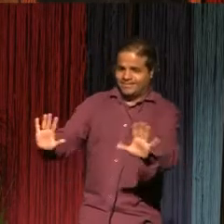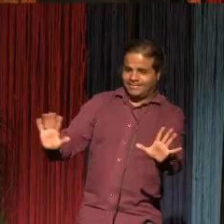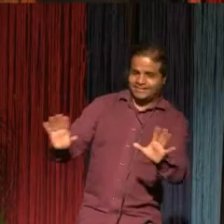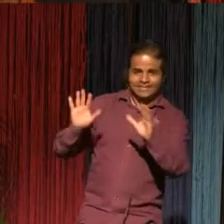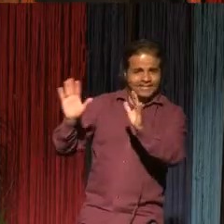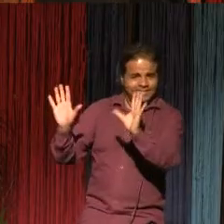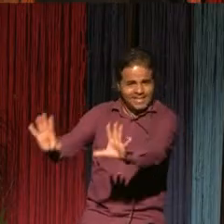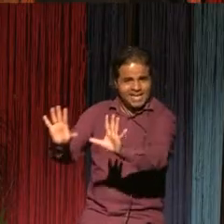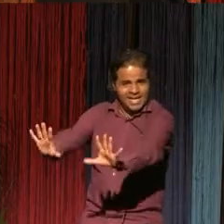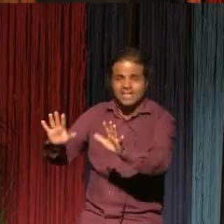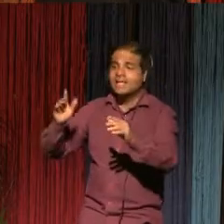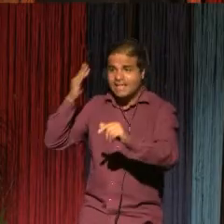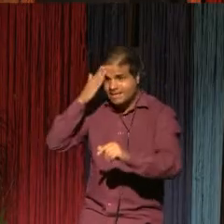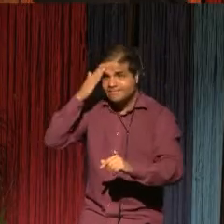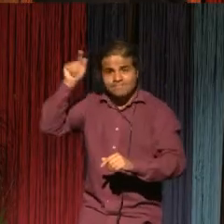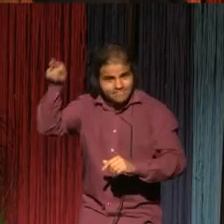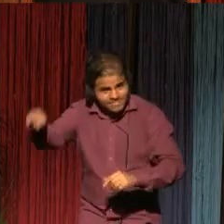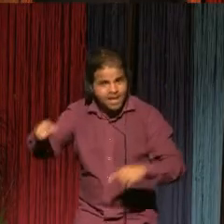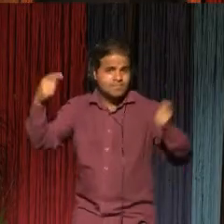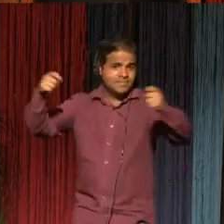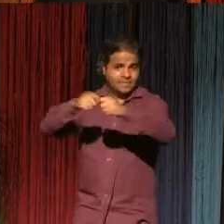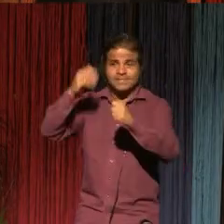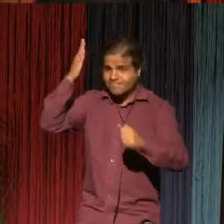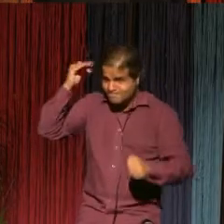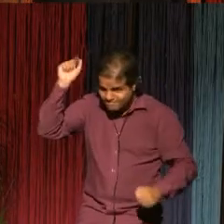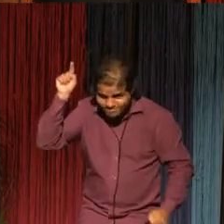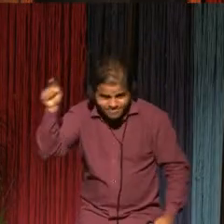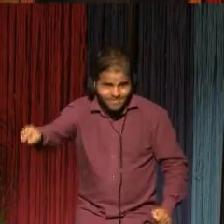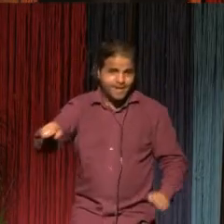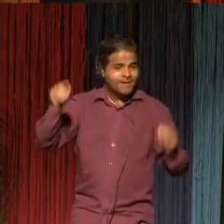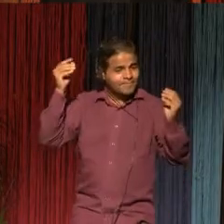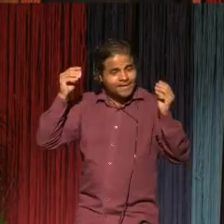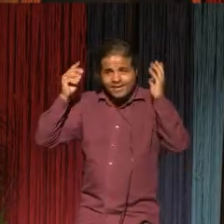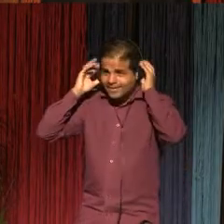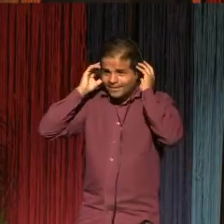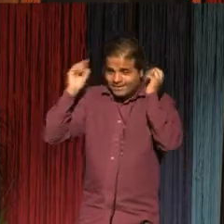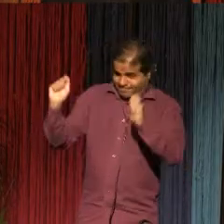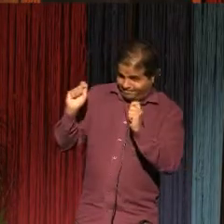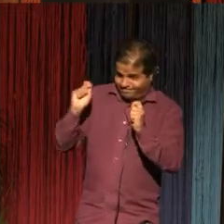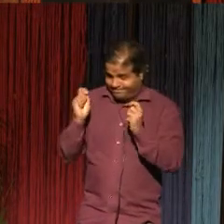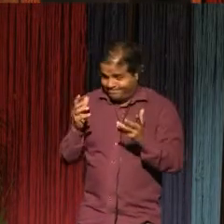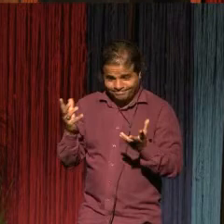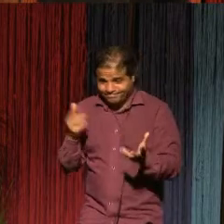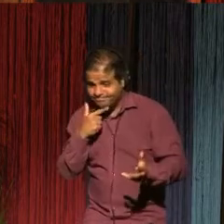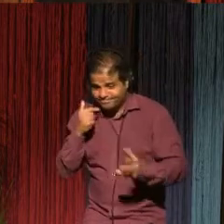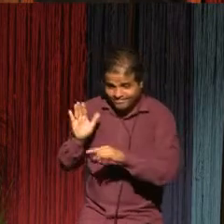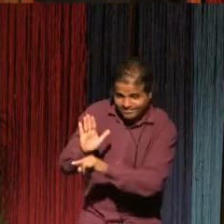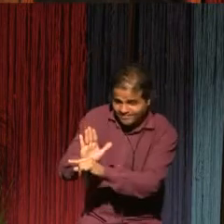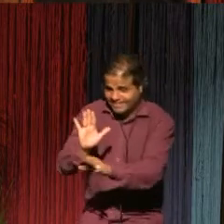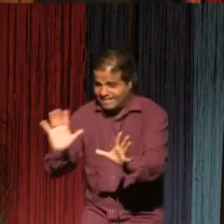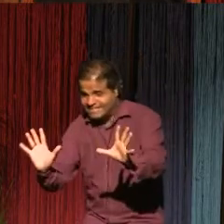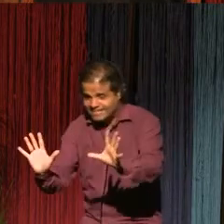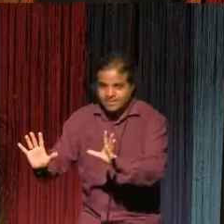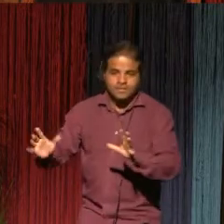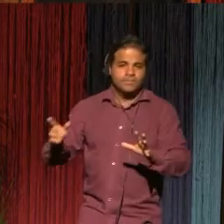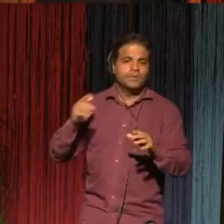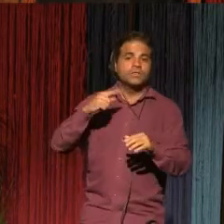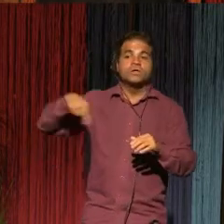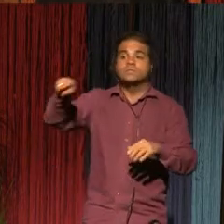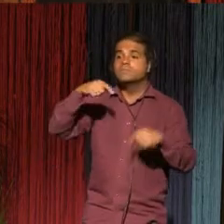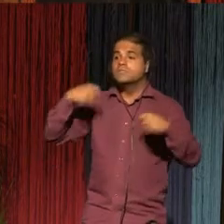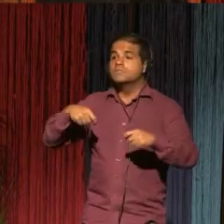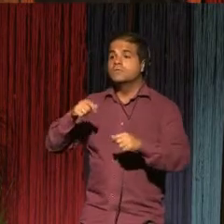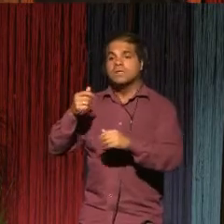tão claro que ele sabe o que ele tem que fazer e é tentador você querer ajudá-lo. Só que a gente tem